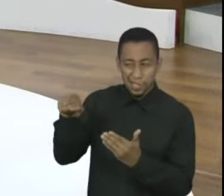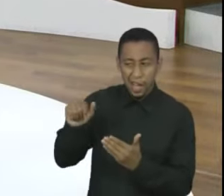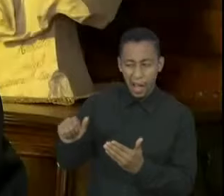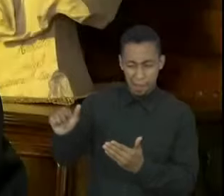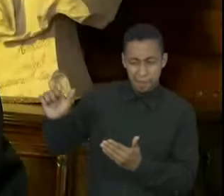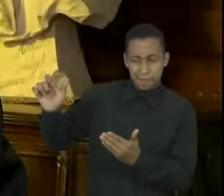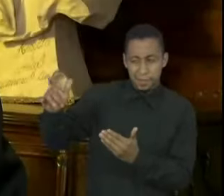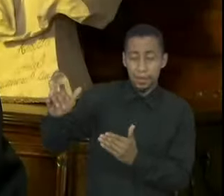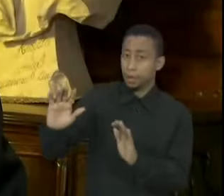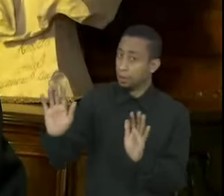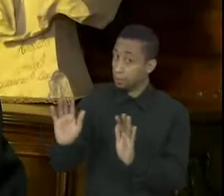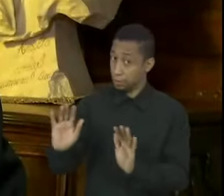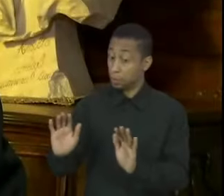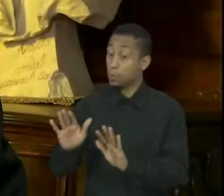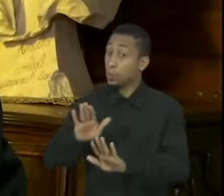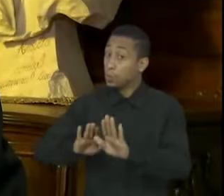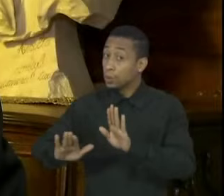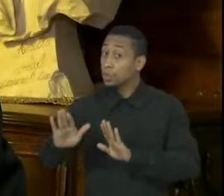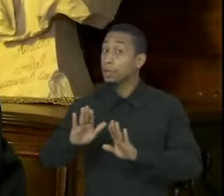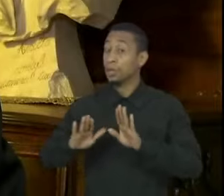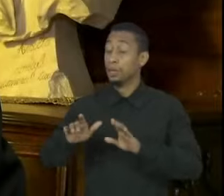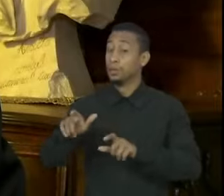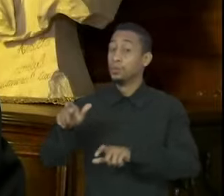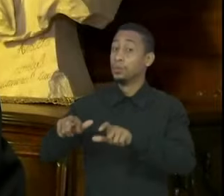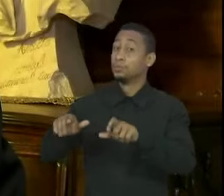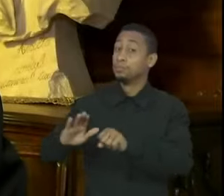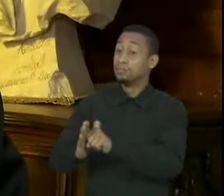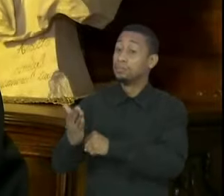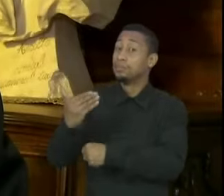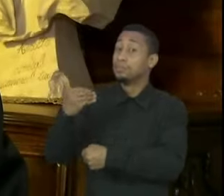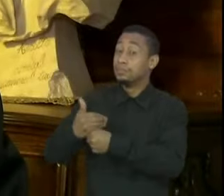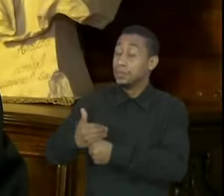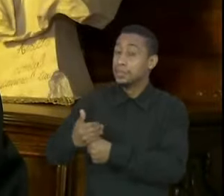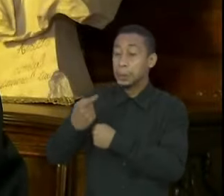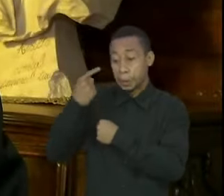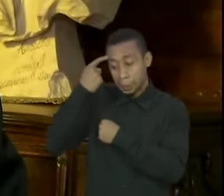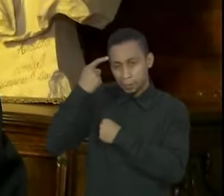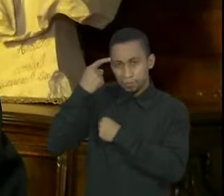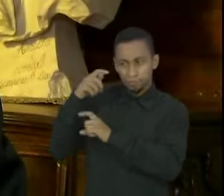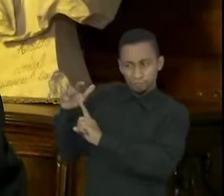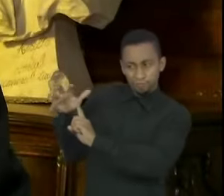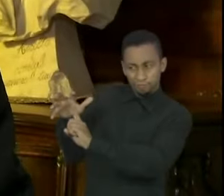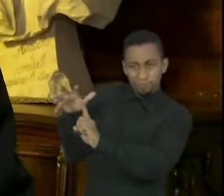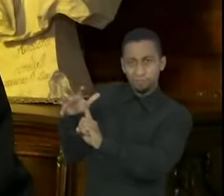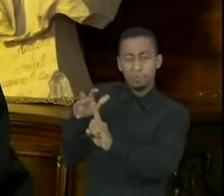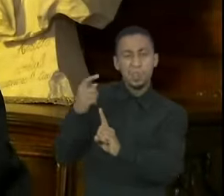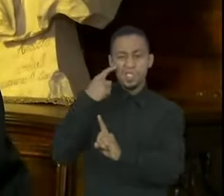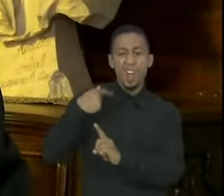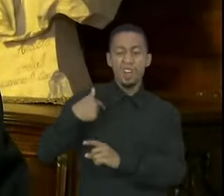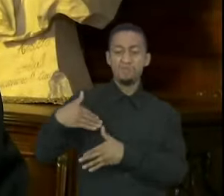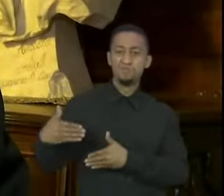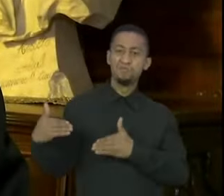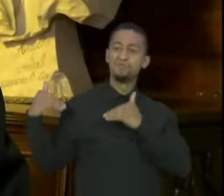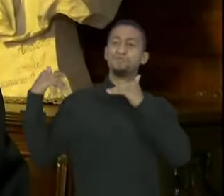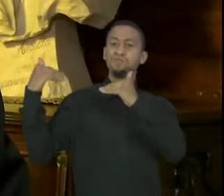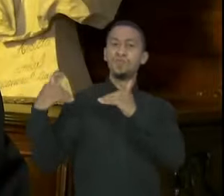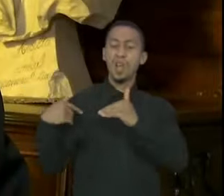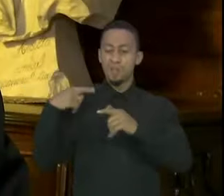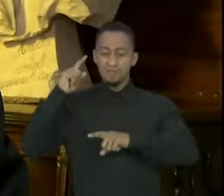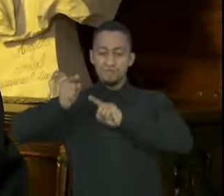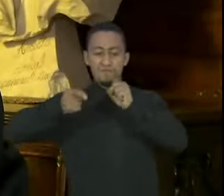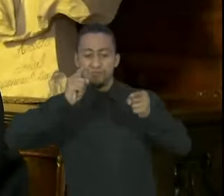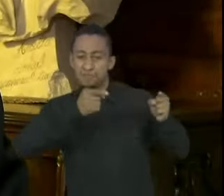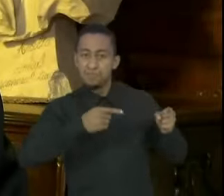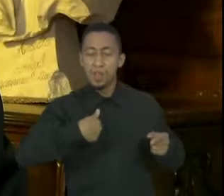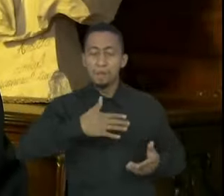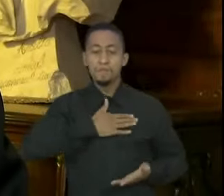doutrinadores para analisadores irracionais que se pretendem donos da verdade e no